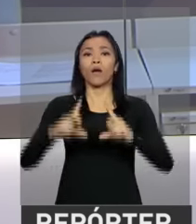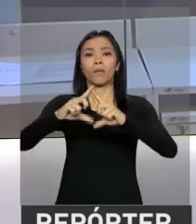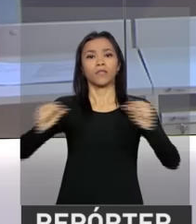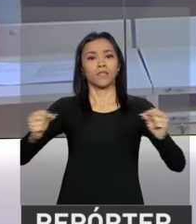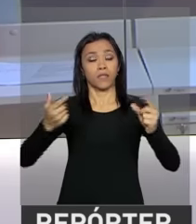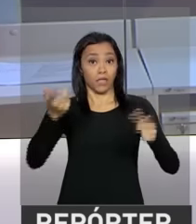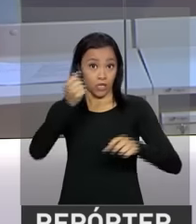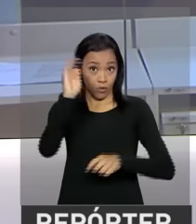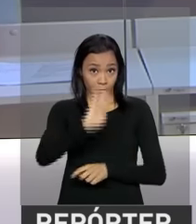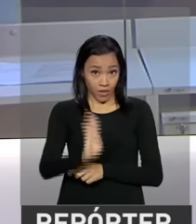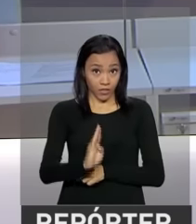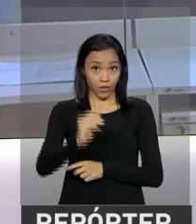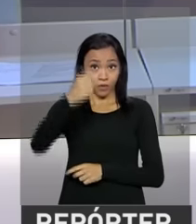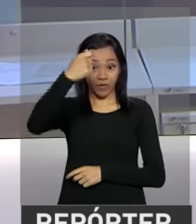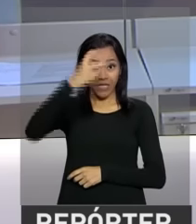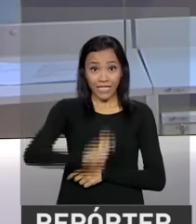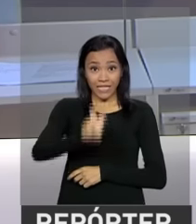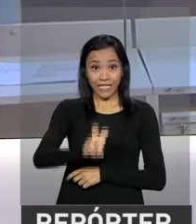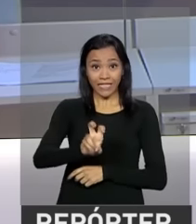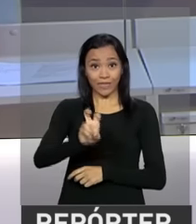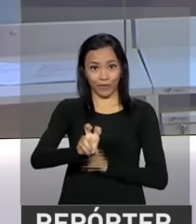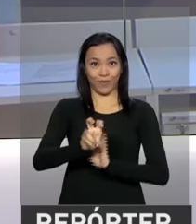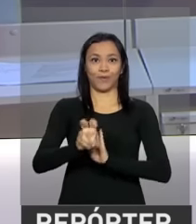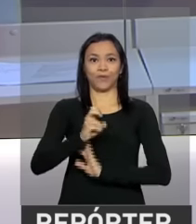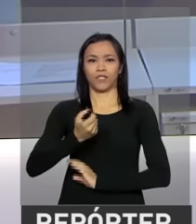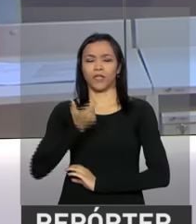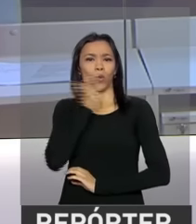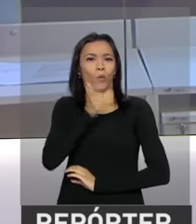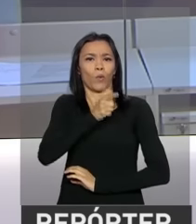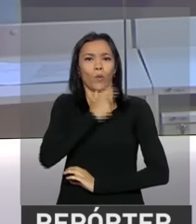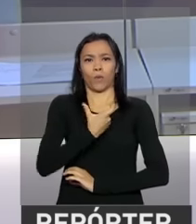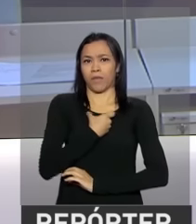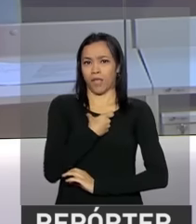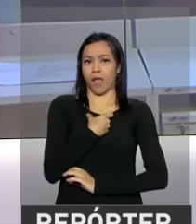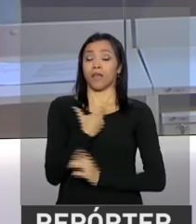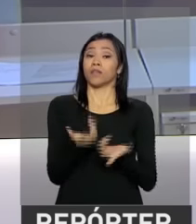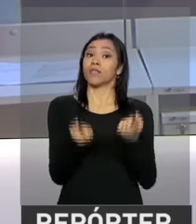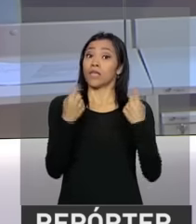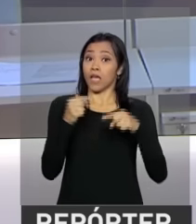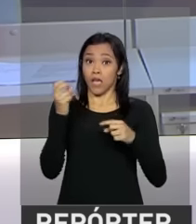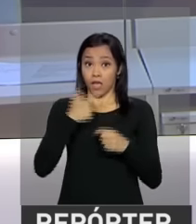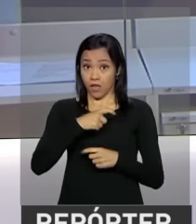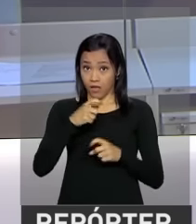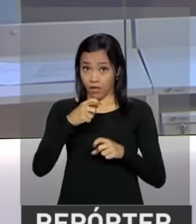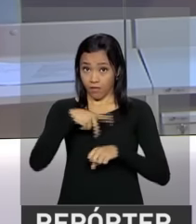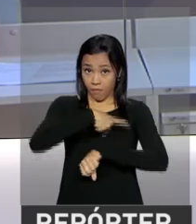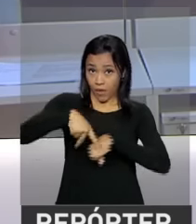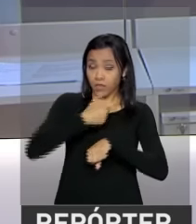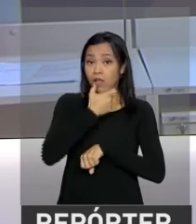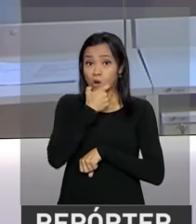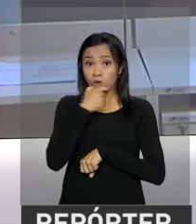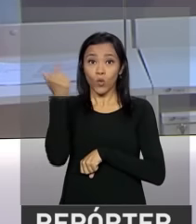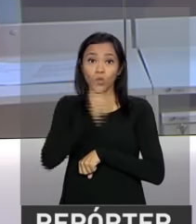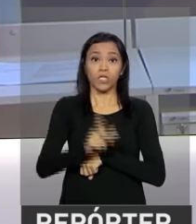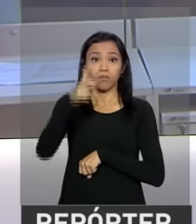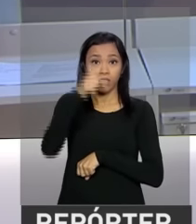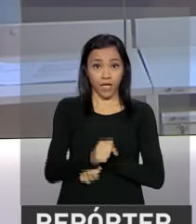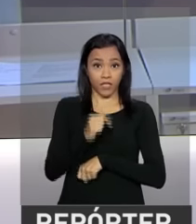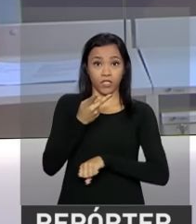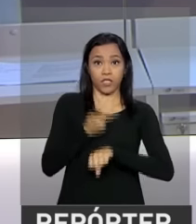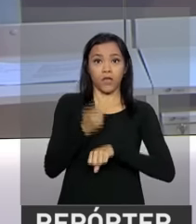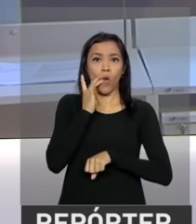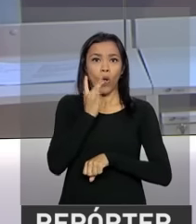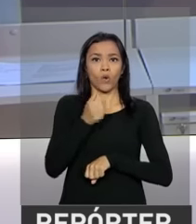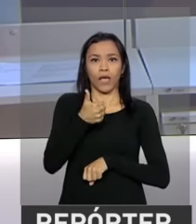ao quinto lugar no quadro geral de medalhas em Londres conquistamos a sétima colocação com 21 medalhas de ouro 14 de